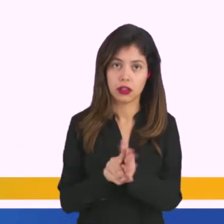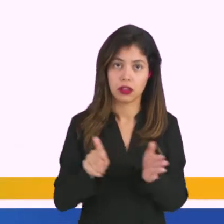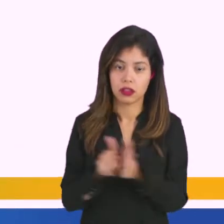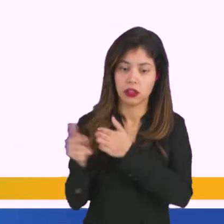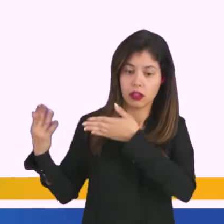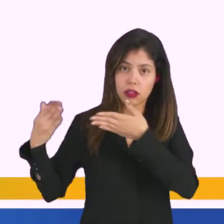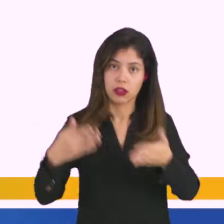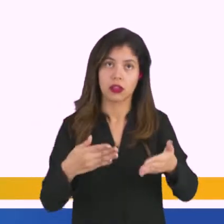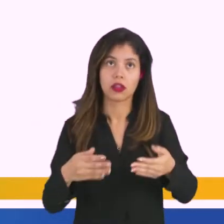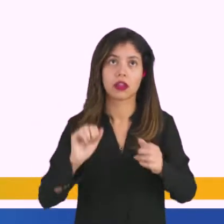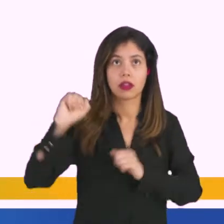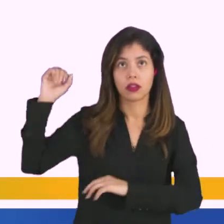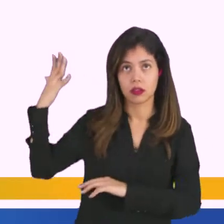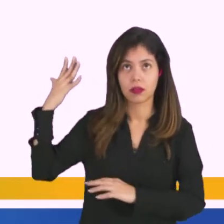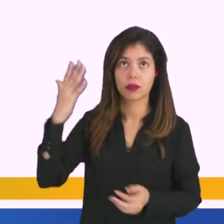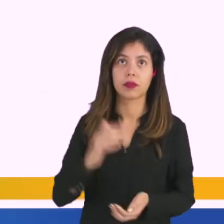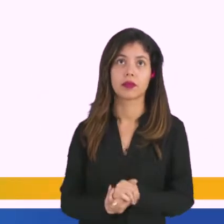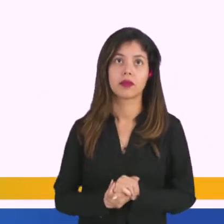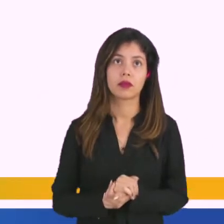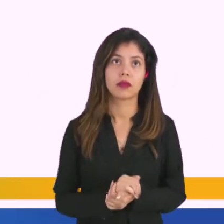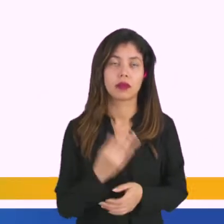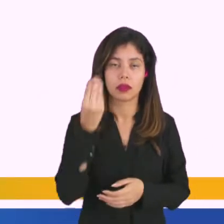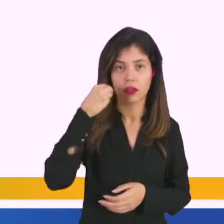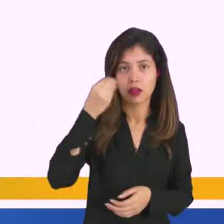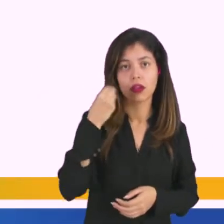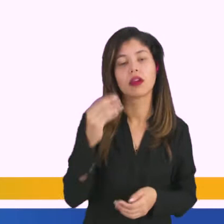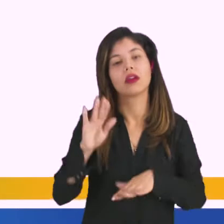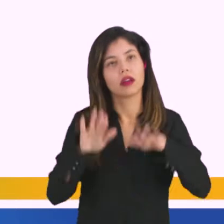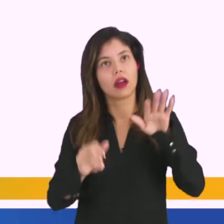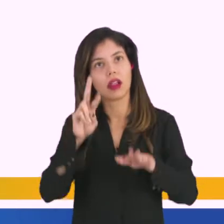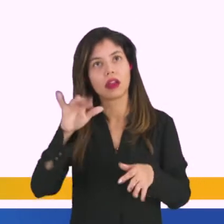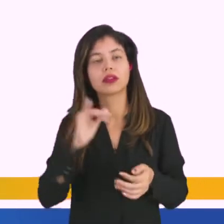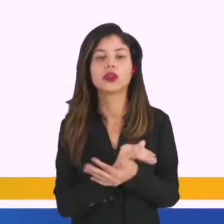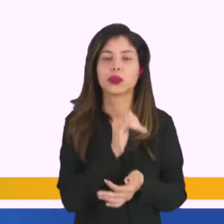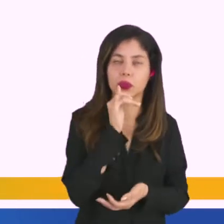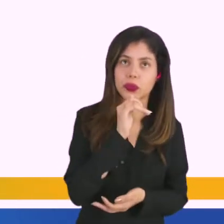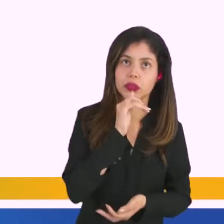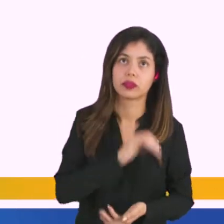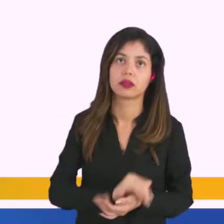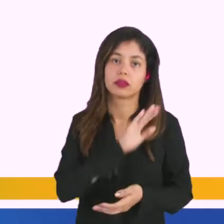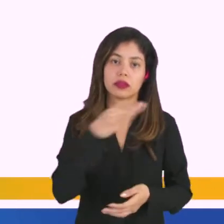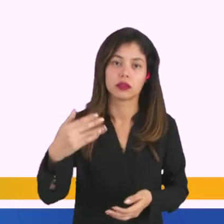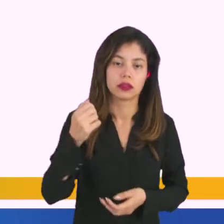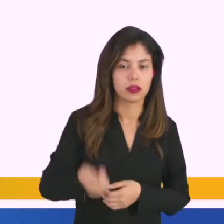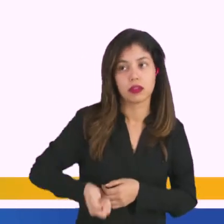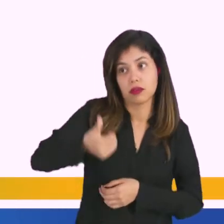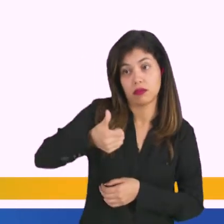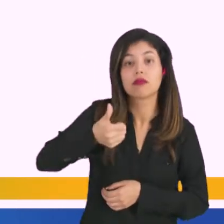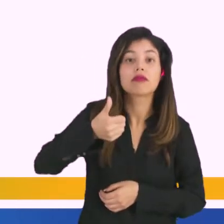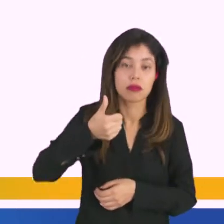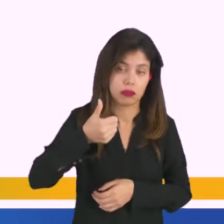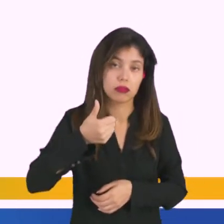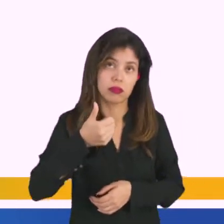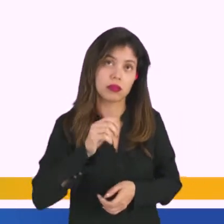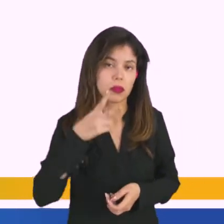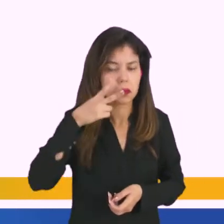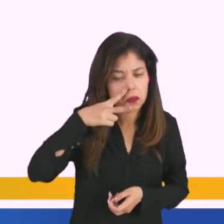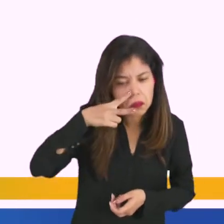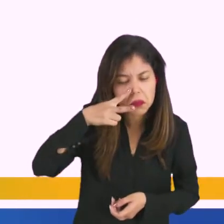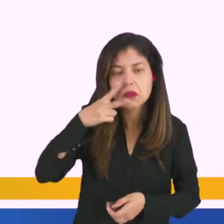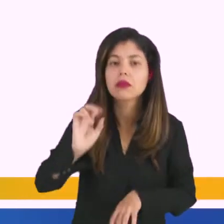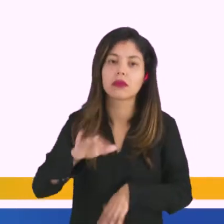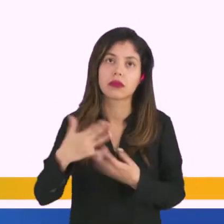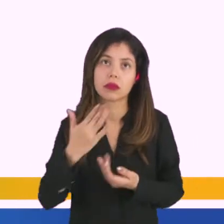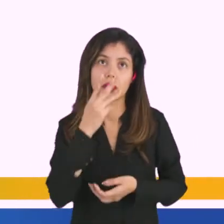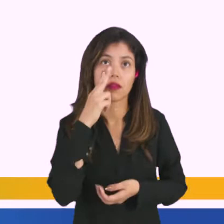determinado evento acontecer em um experimento aleatório. Por exemplo, quando lançamos uma moedinha para cima e observamos